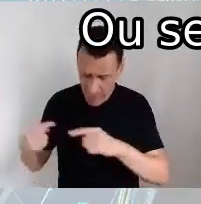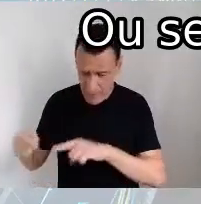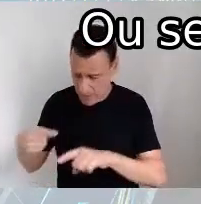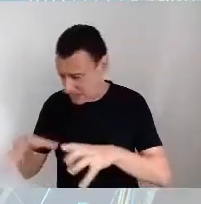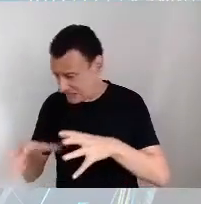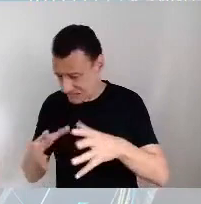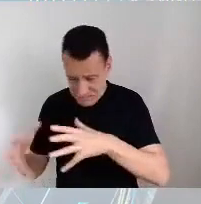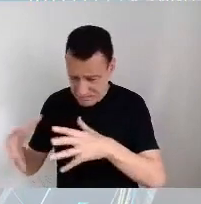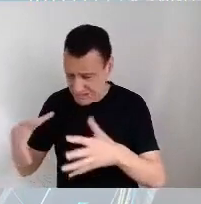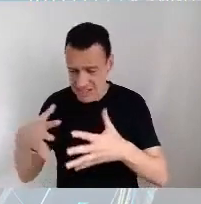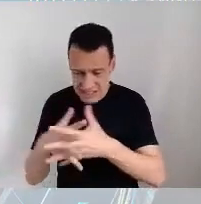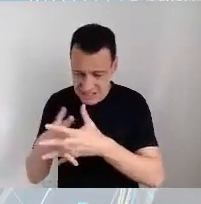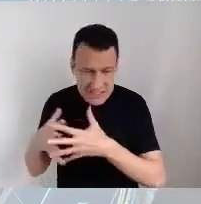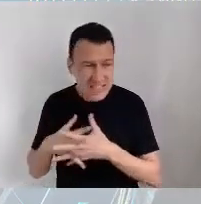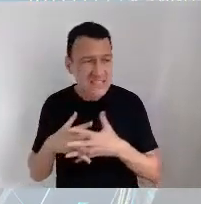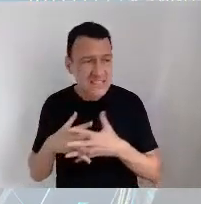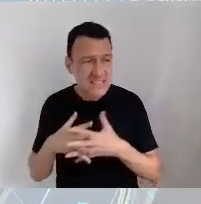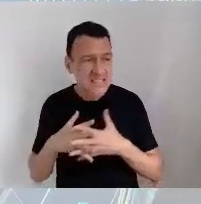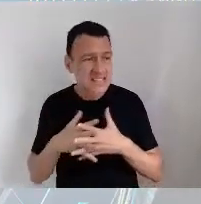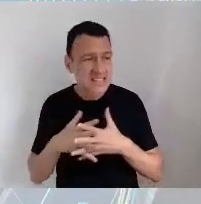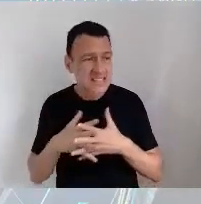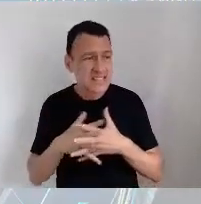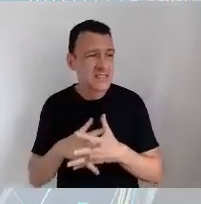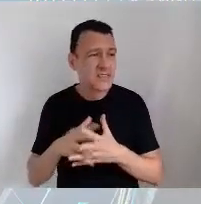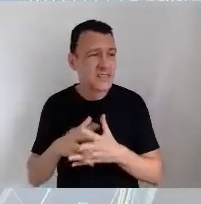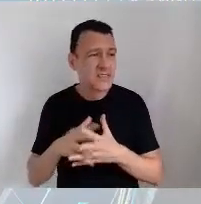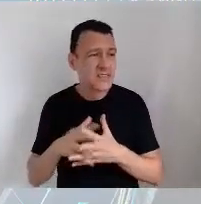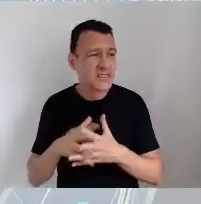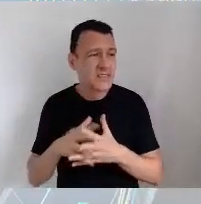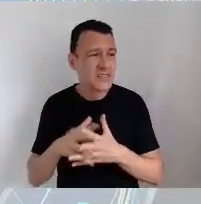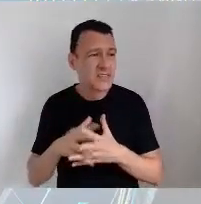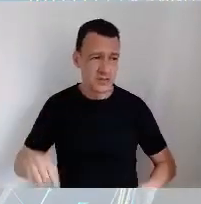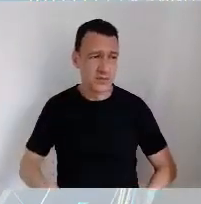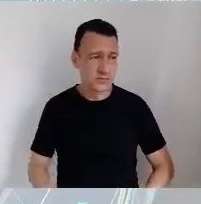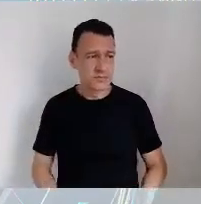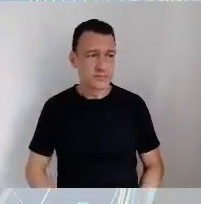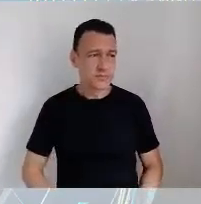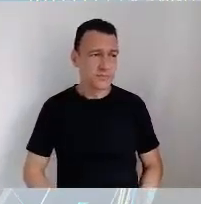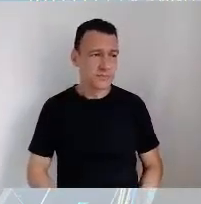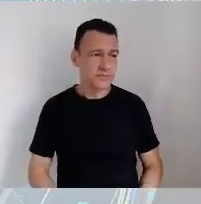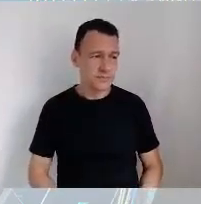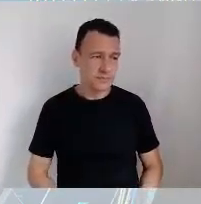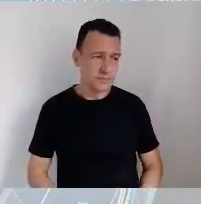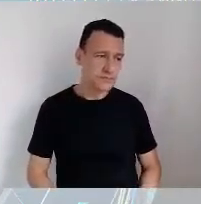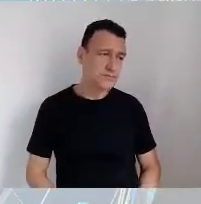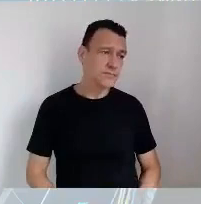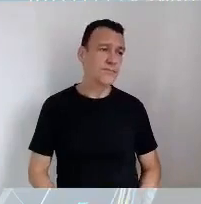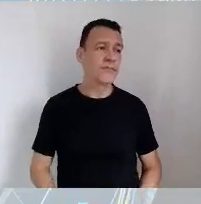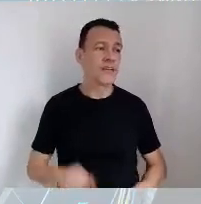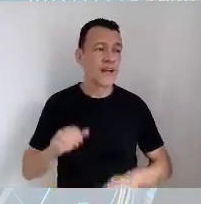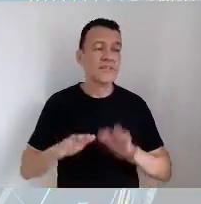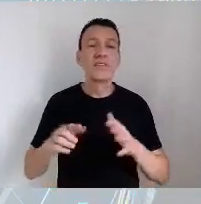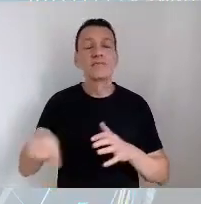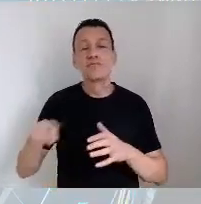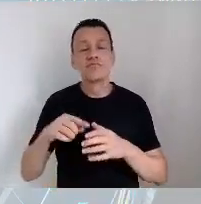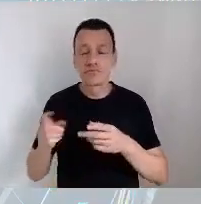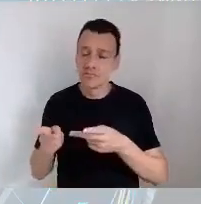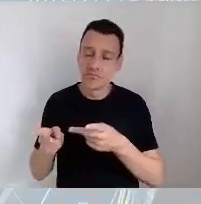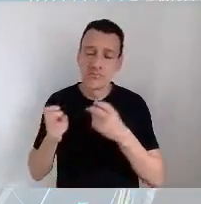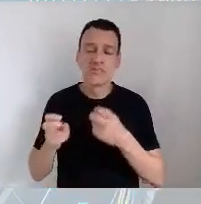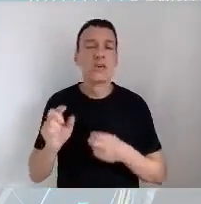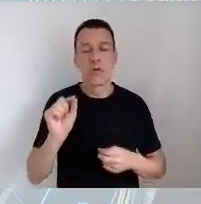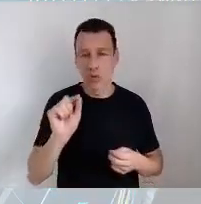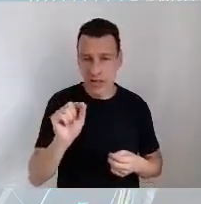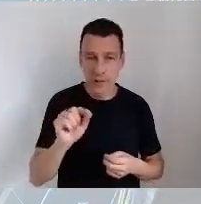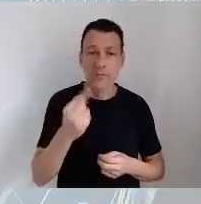interações naturalmente você aumenta a complexidade E aí o que a gente acaba percebendo muitas vezes é que uma solução que deveria reduzir o custo e a promessa